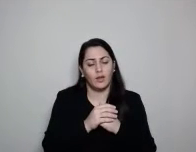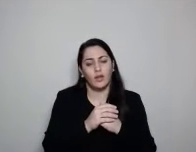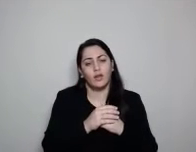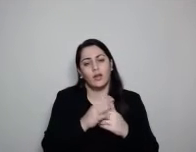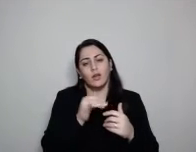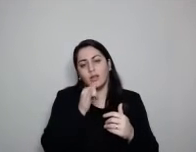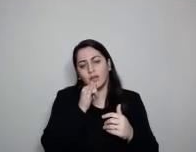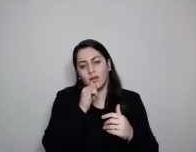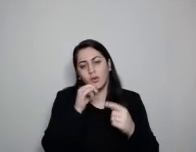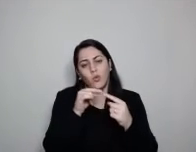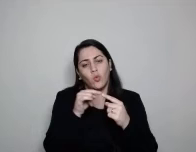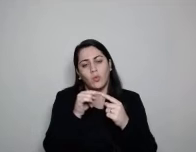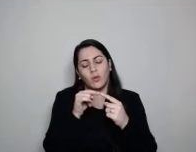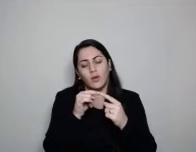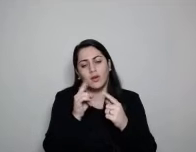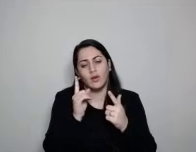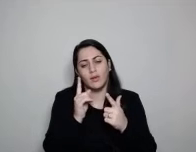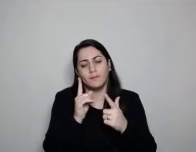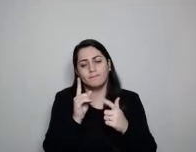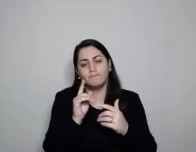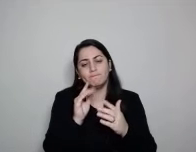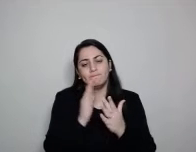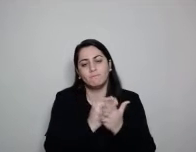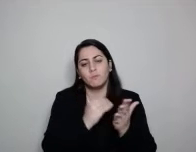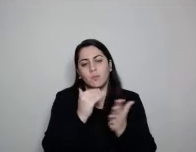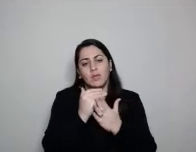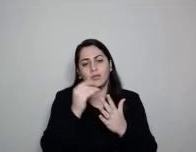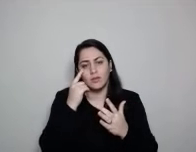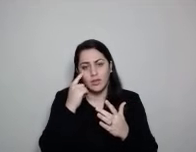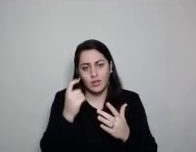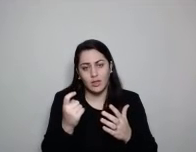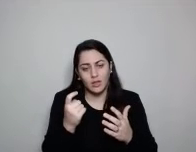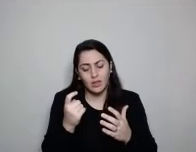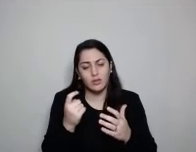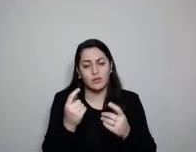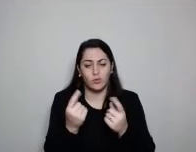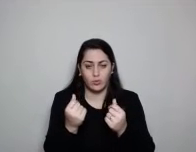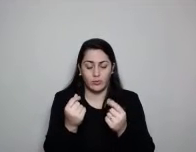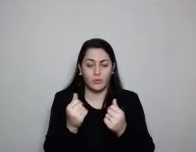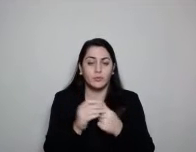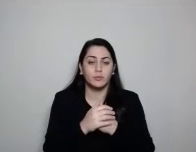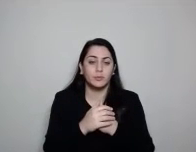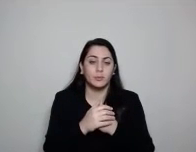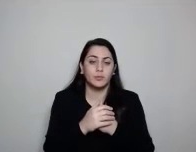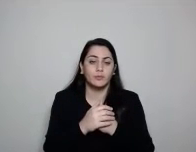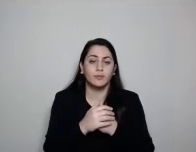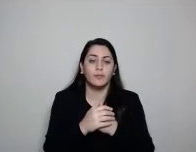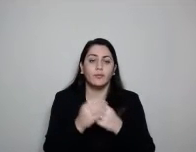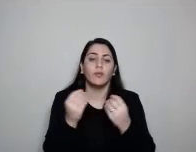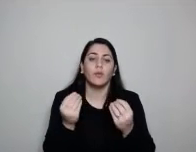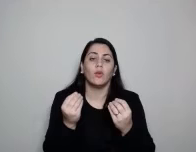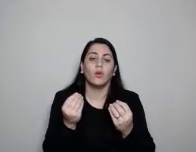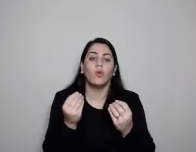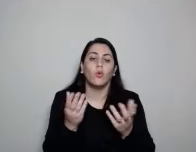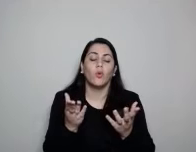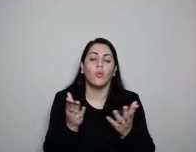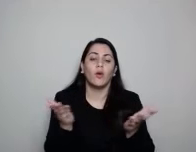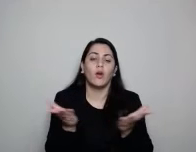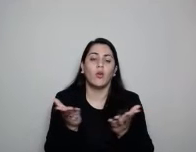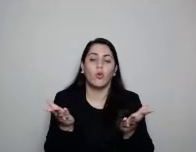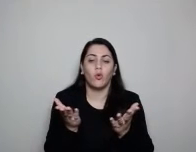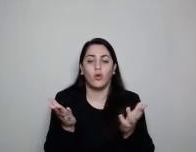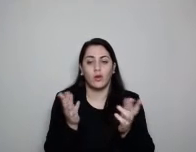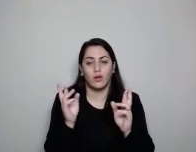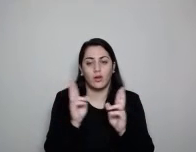assim, de maior interesse econômico. E como se dá, excelências, a relação, a remuneração